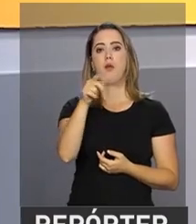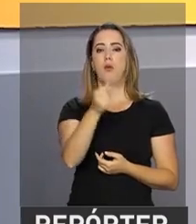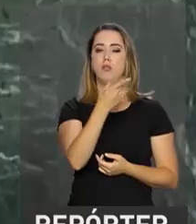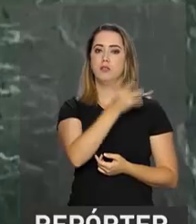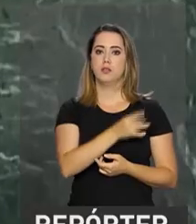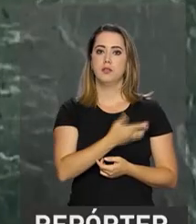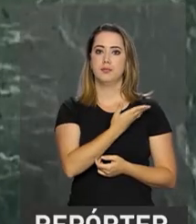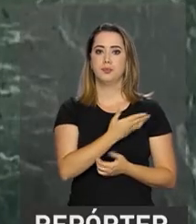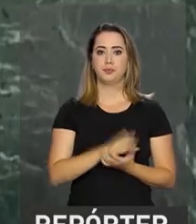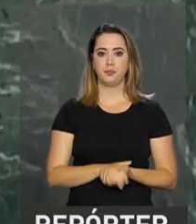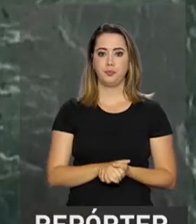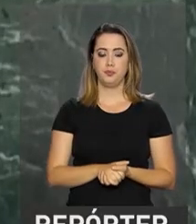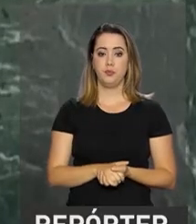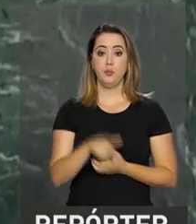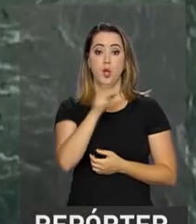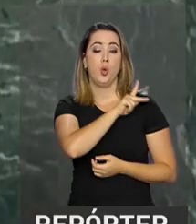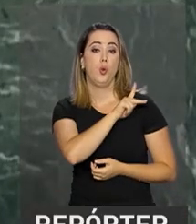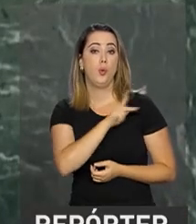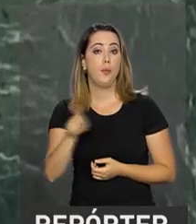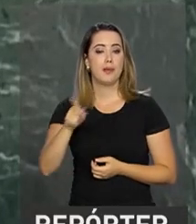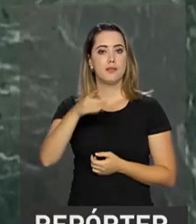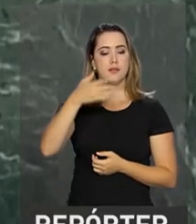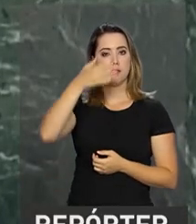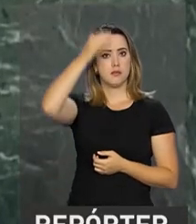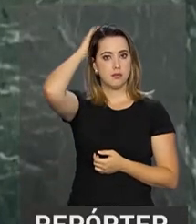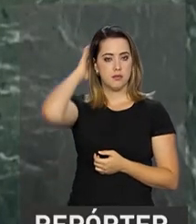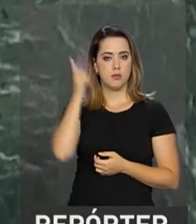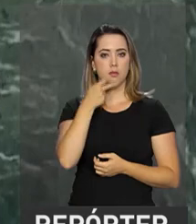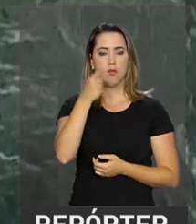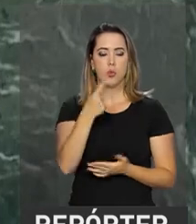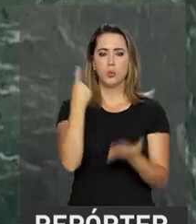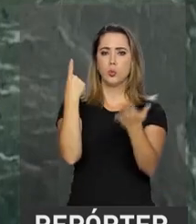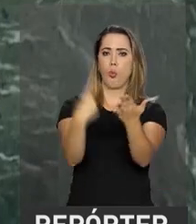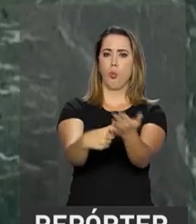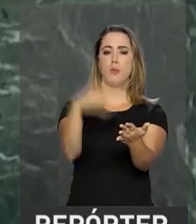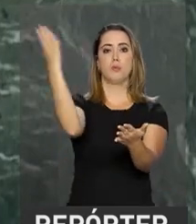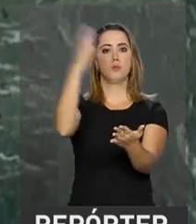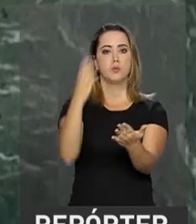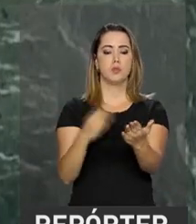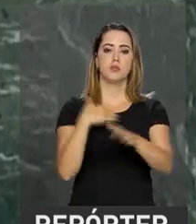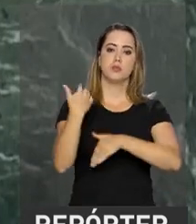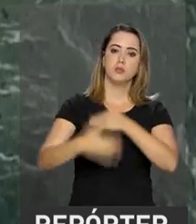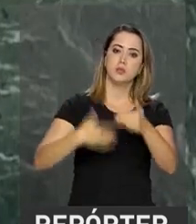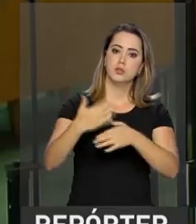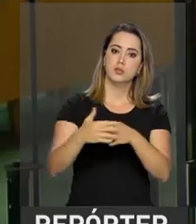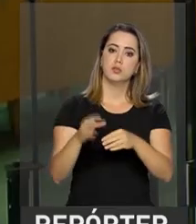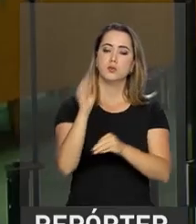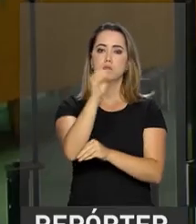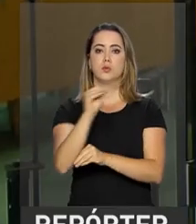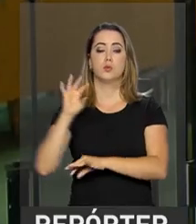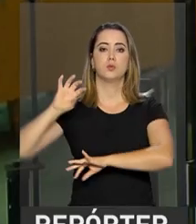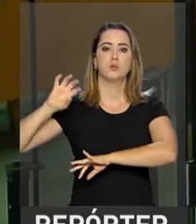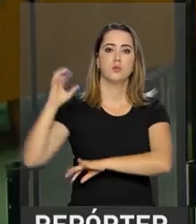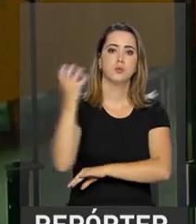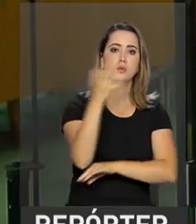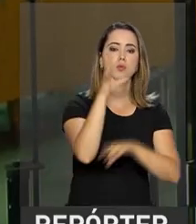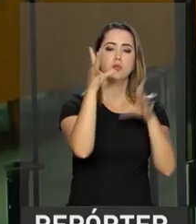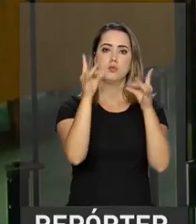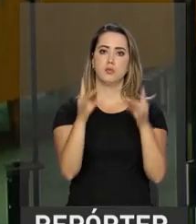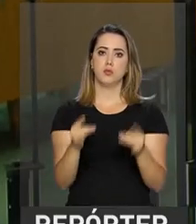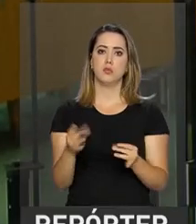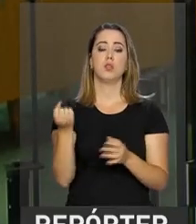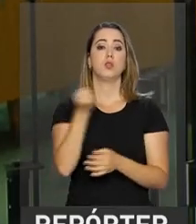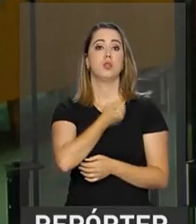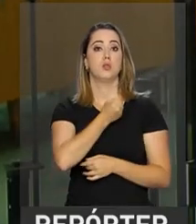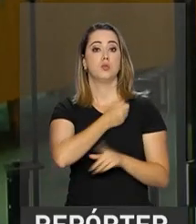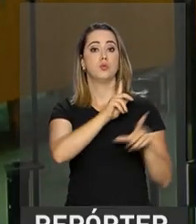detalhes. O presidente reafirmou o compromisso do Brasil com o desenvolvimento sustentável e destacou dados que